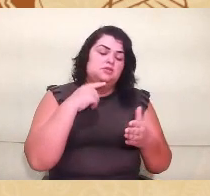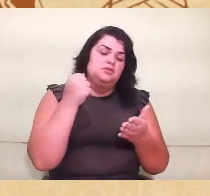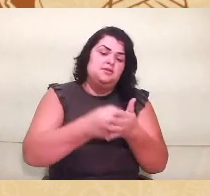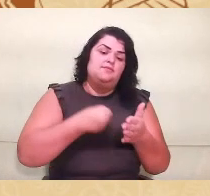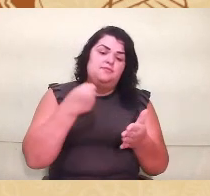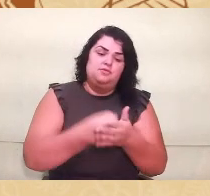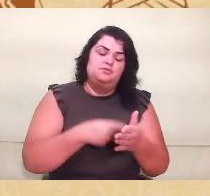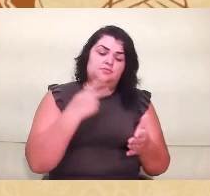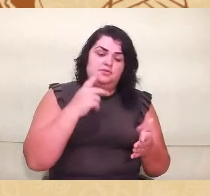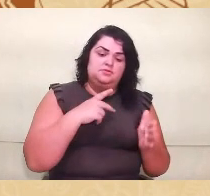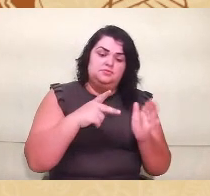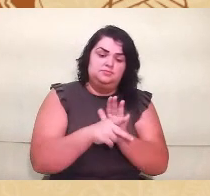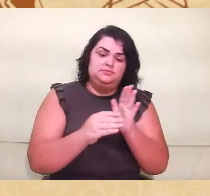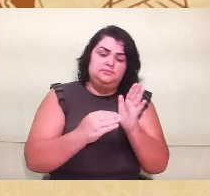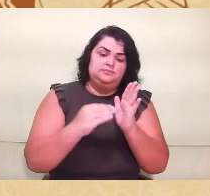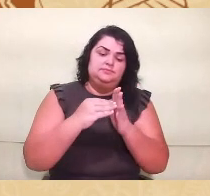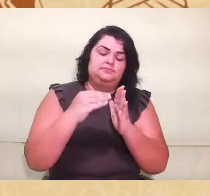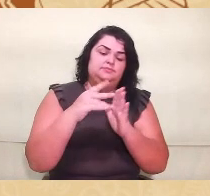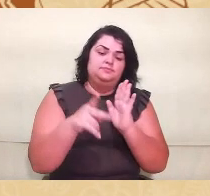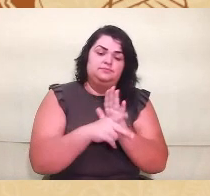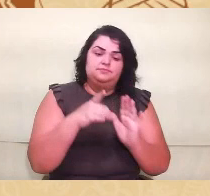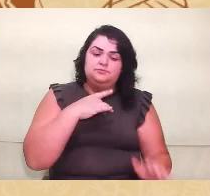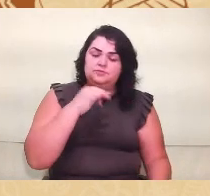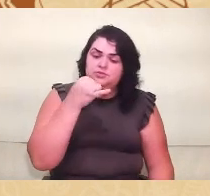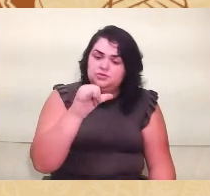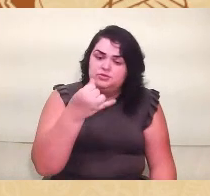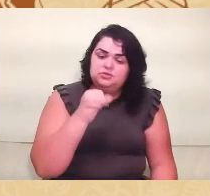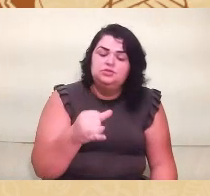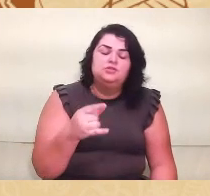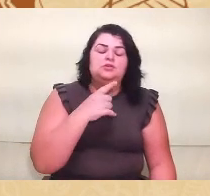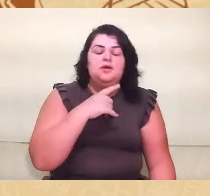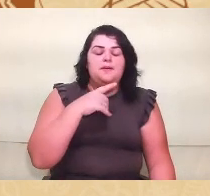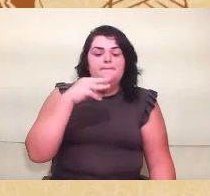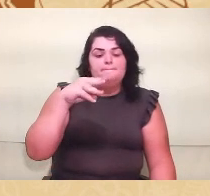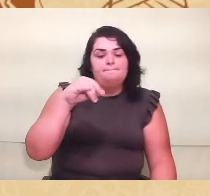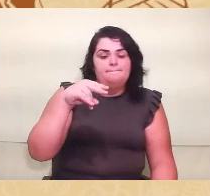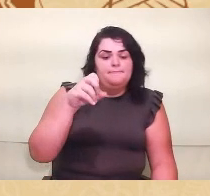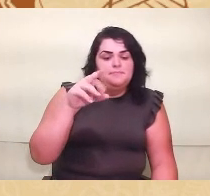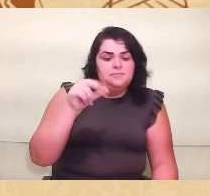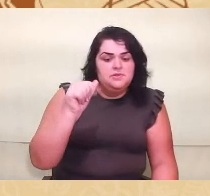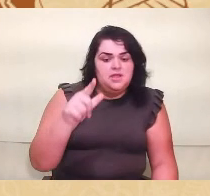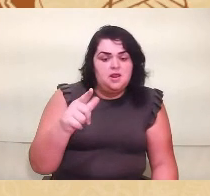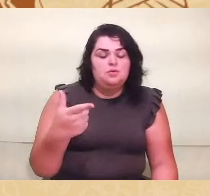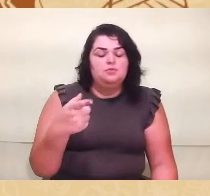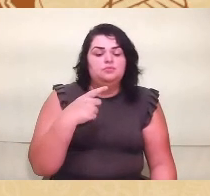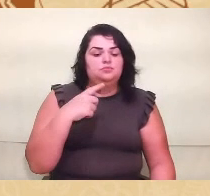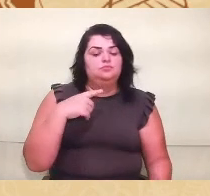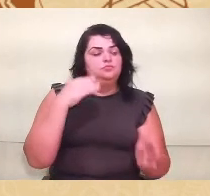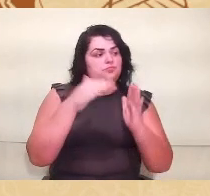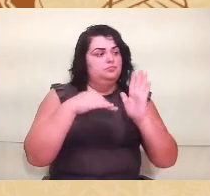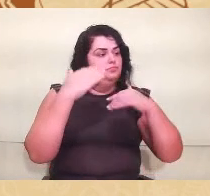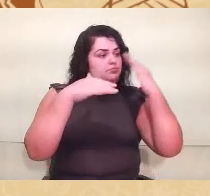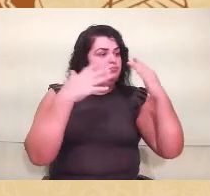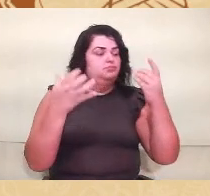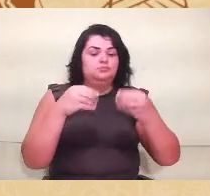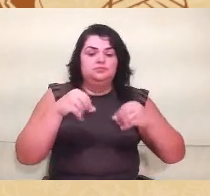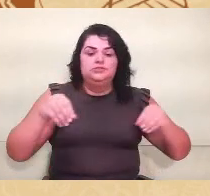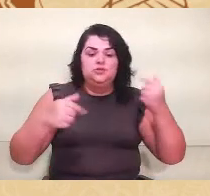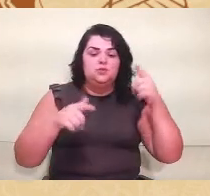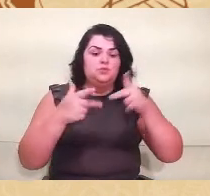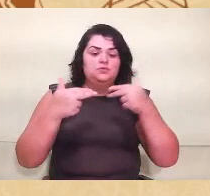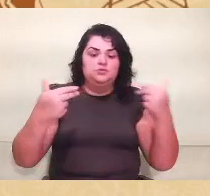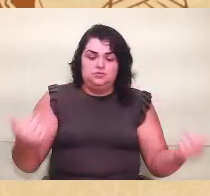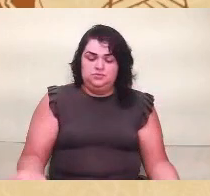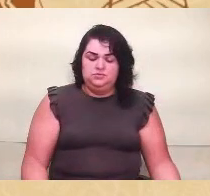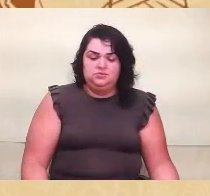gente não quer terra para riqueza energética, para exploração de minerais, para especulação fundiária. A gente quer terra para outras coisas.